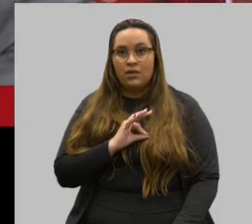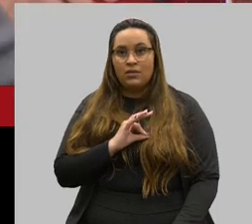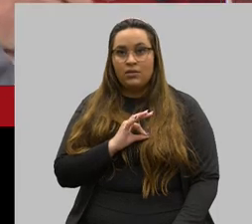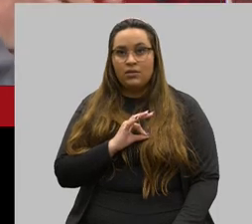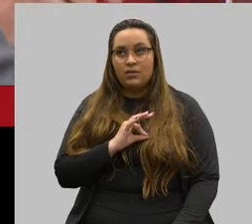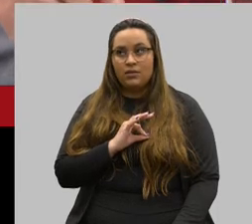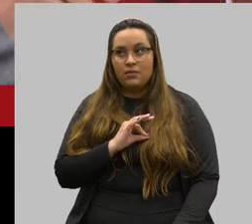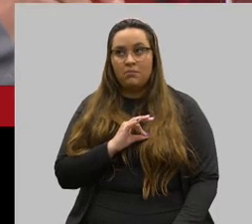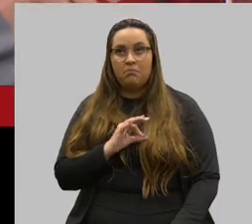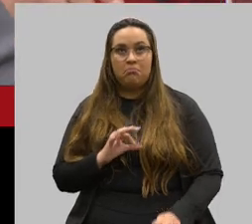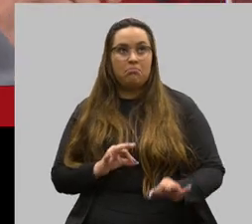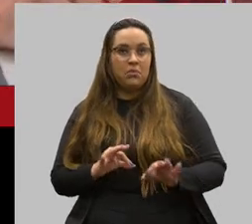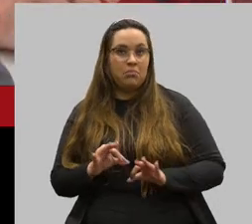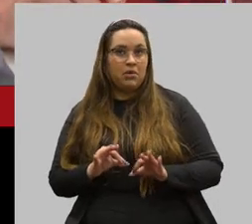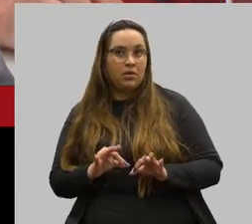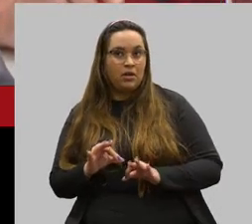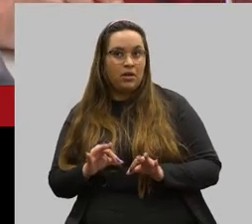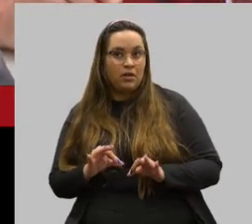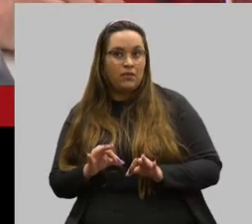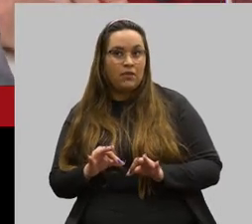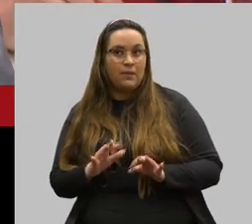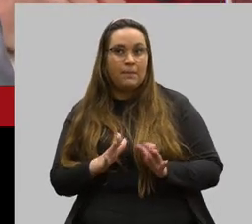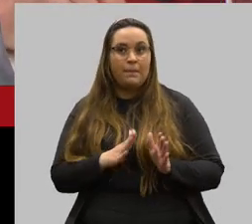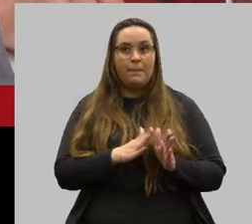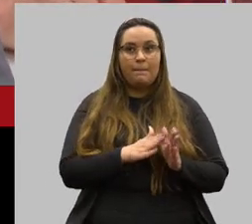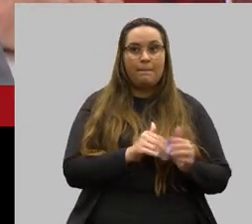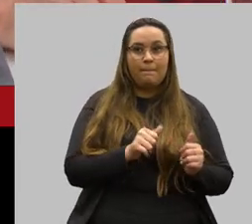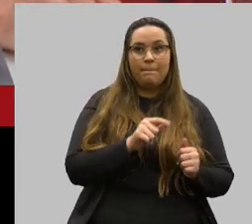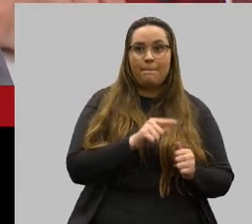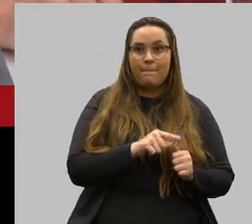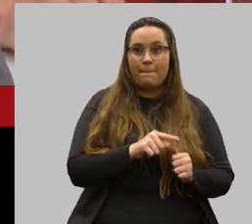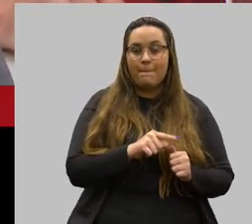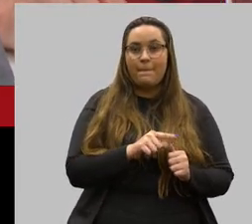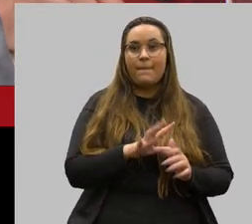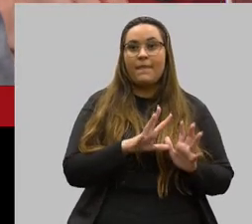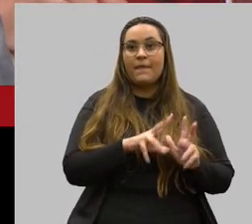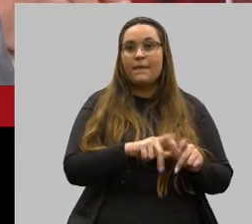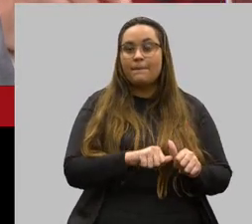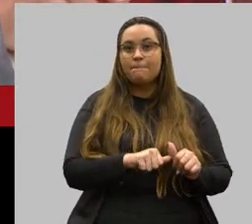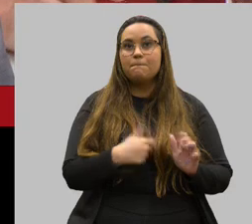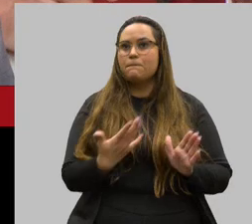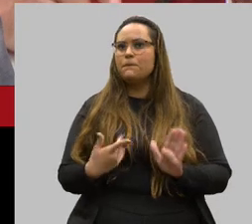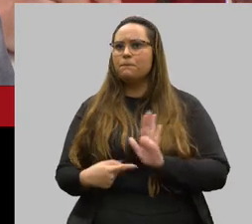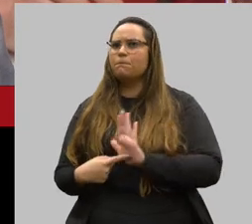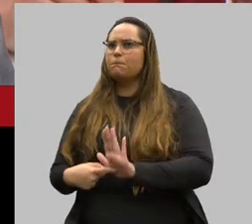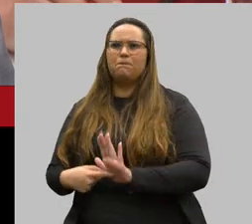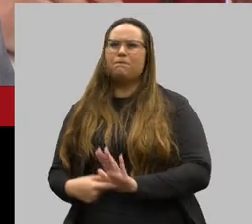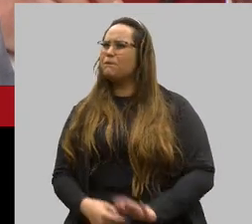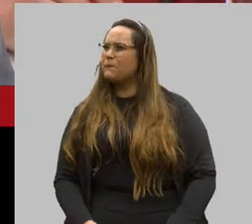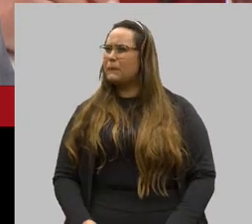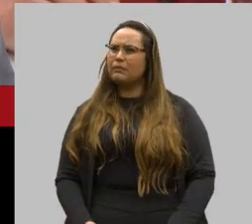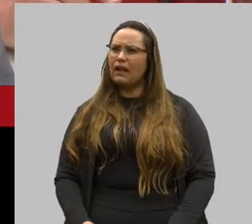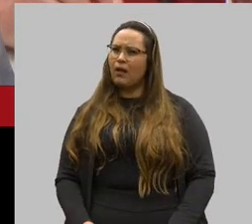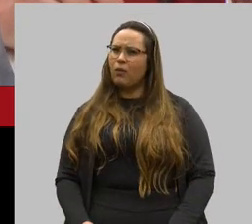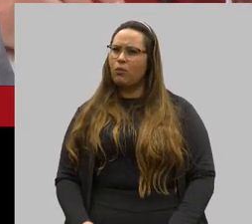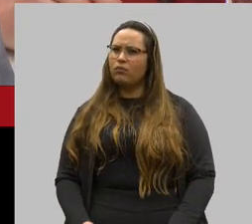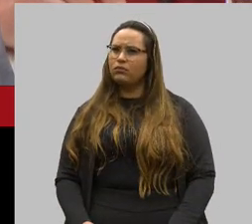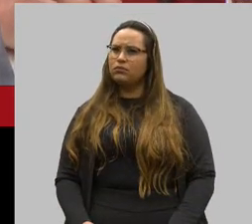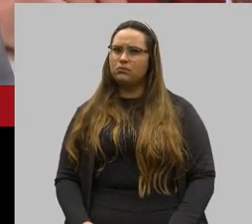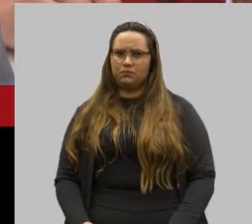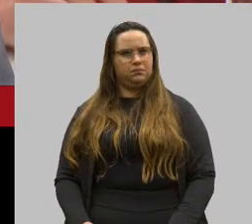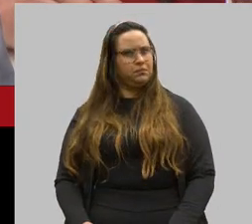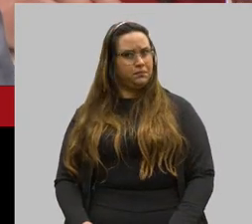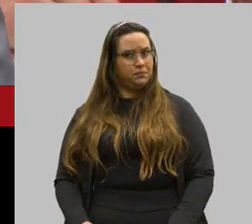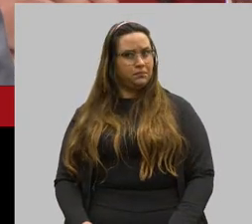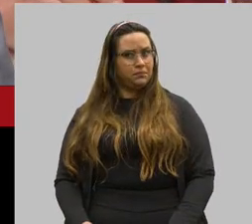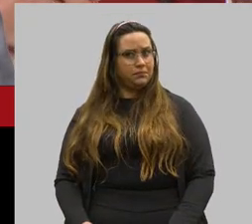pedia a diretoria de recursos humanos que fizesse todo o levantamento era apresentado quando era apresentado lá não segura